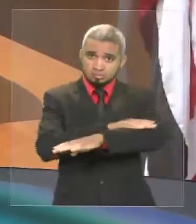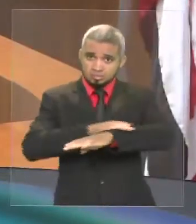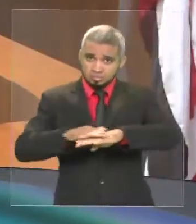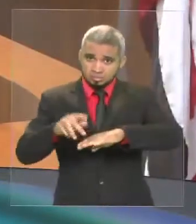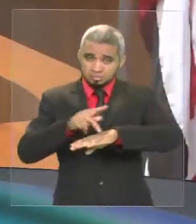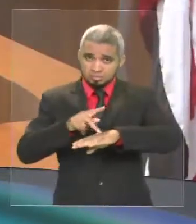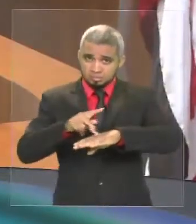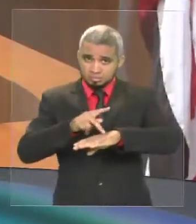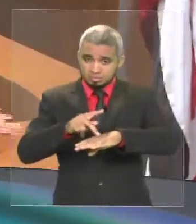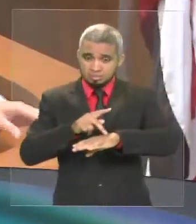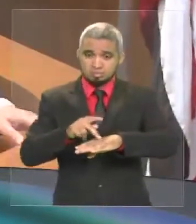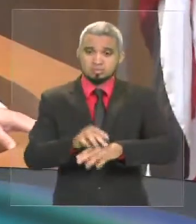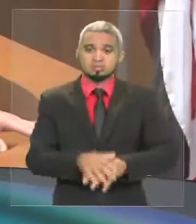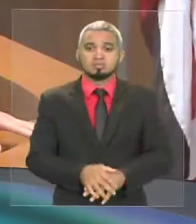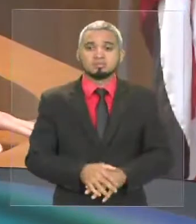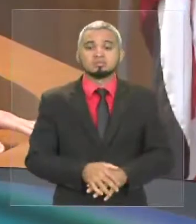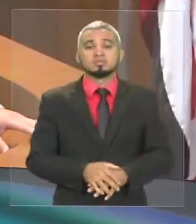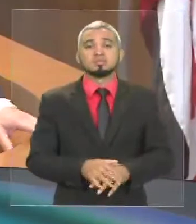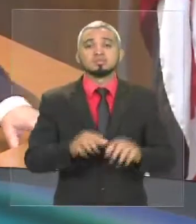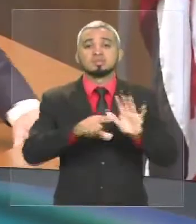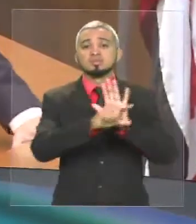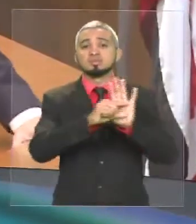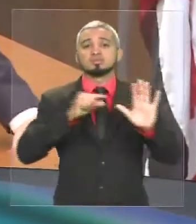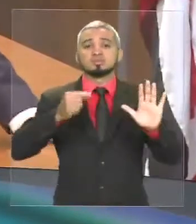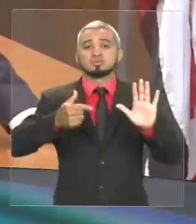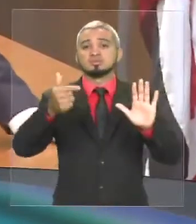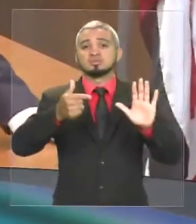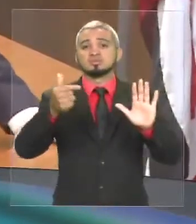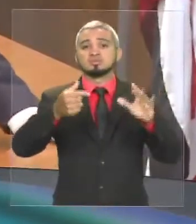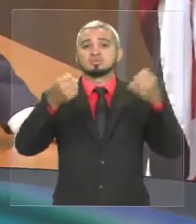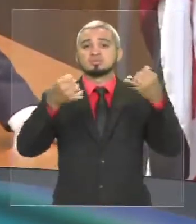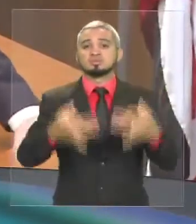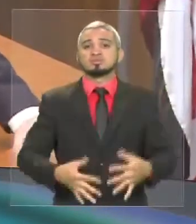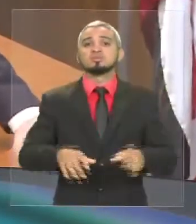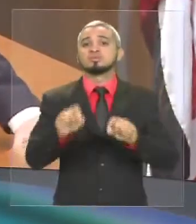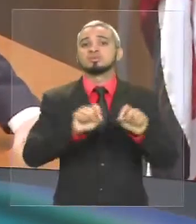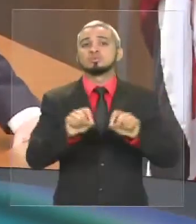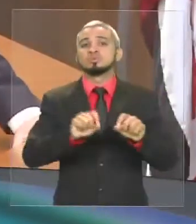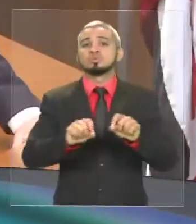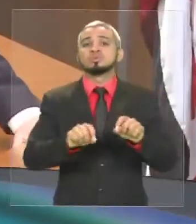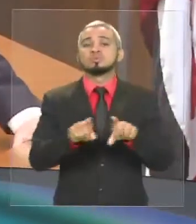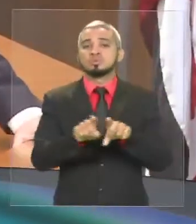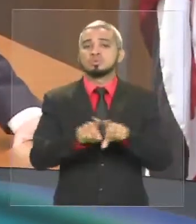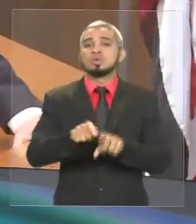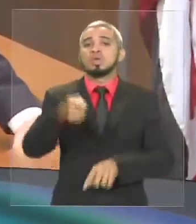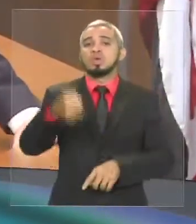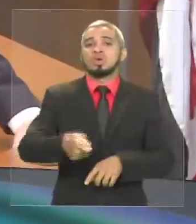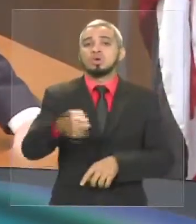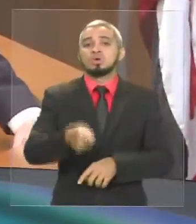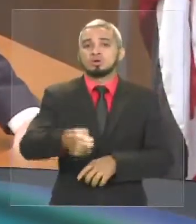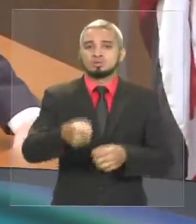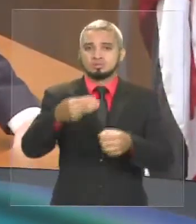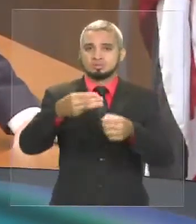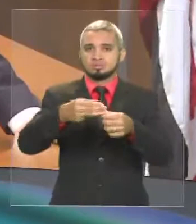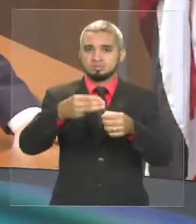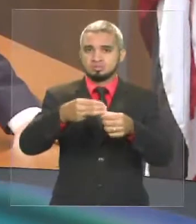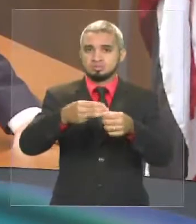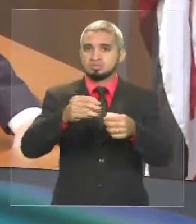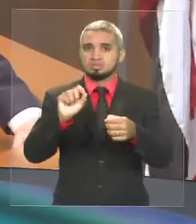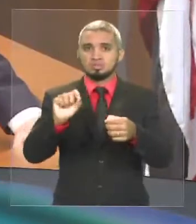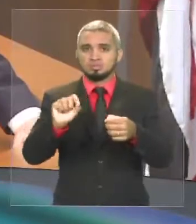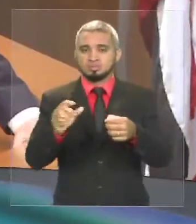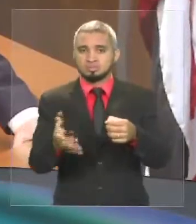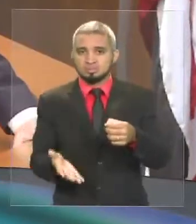criar o programa Mais Asfalto, no inciso 2º diz o seguinte, como outra obrigação por parte dos municípios, atender